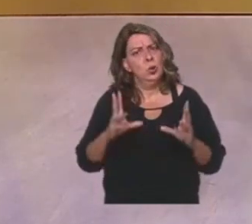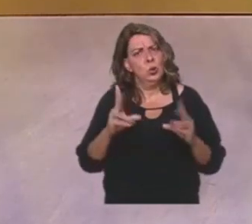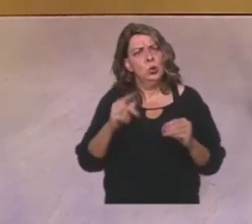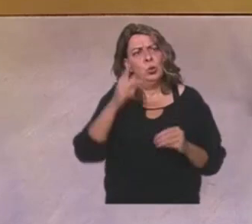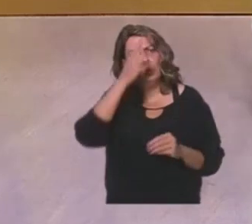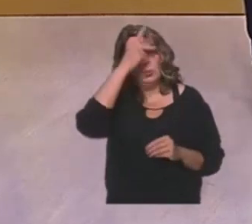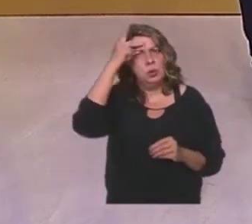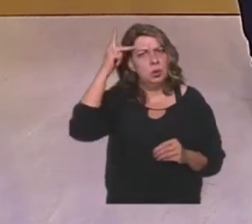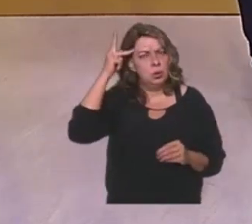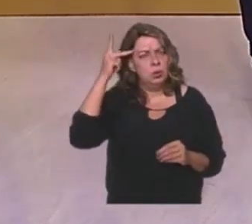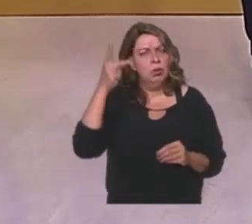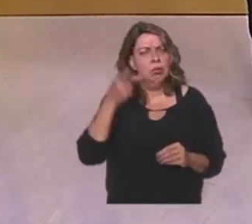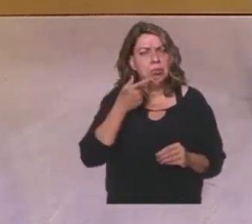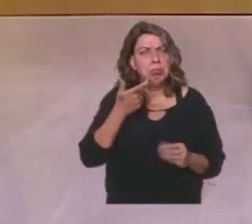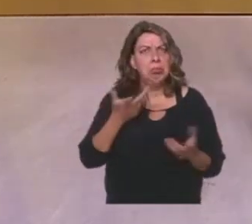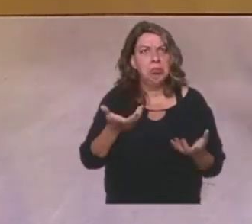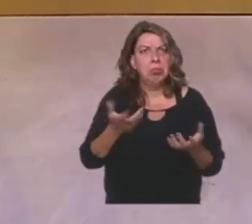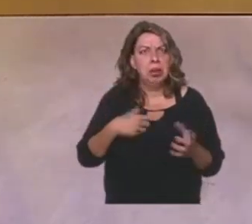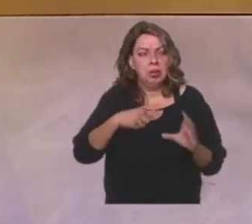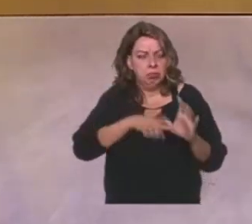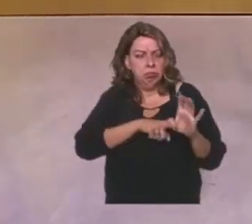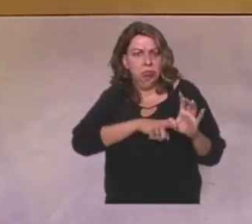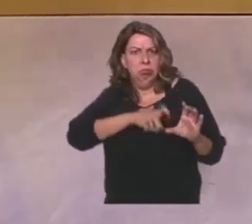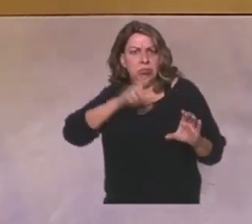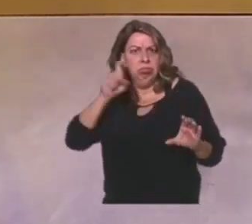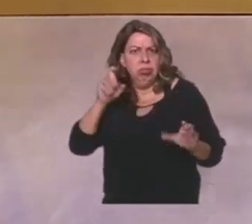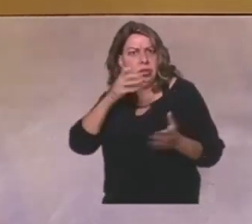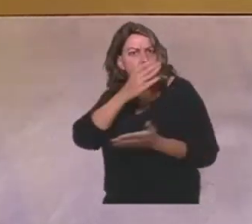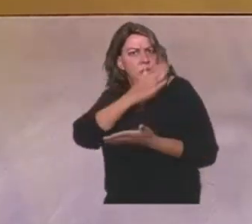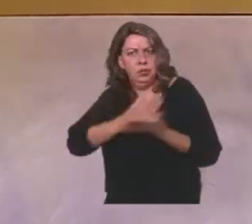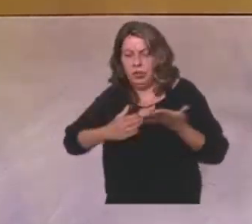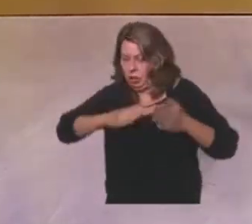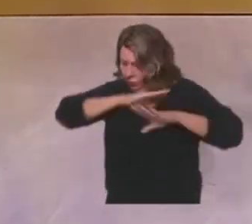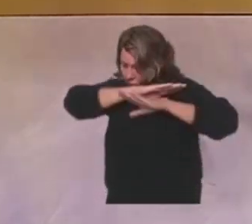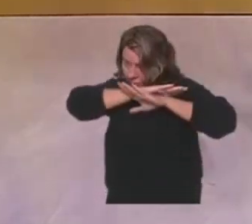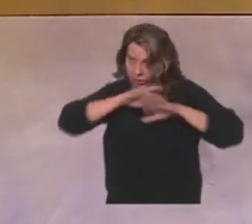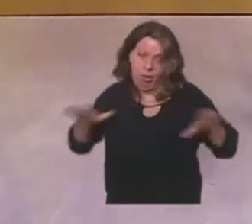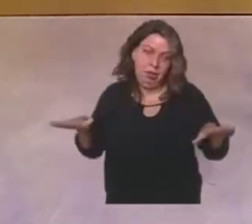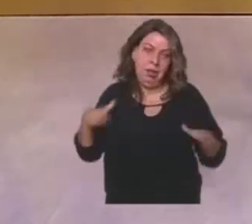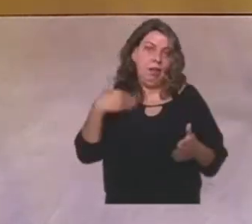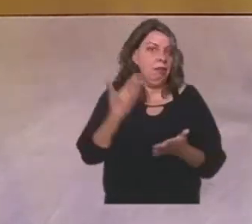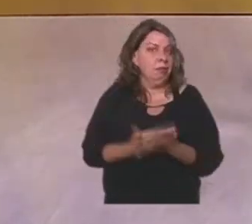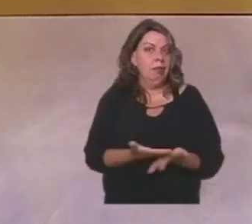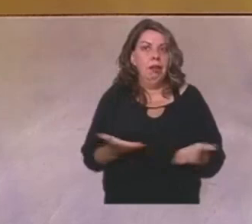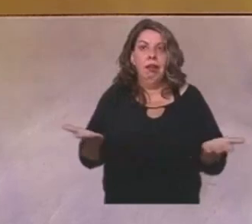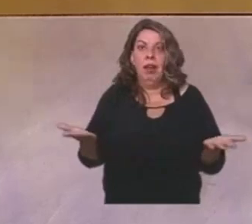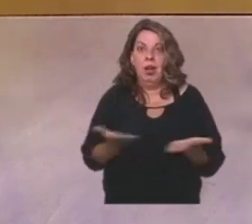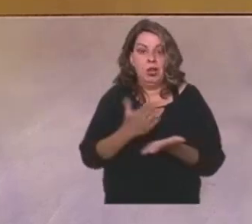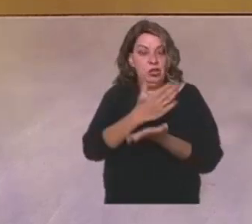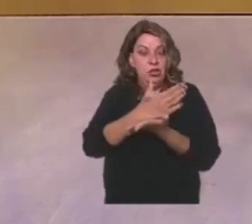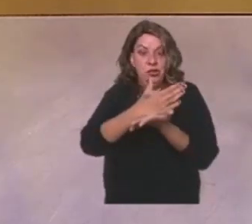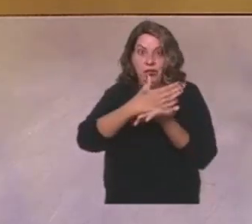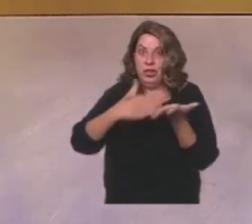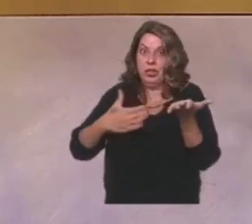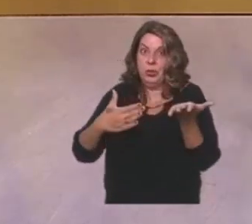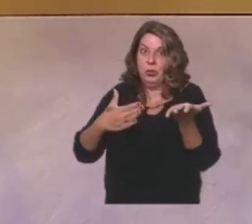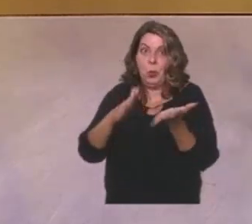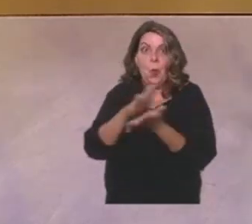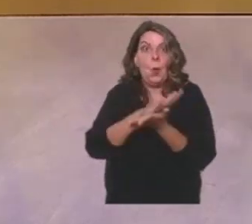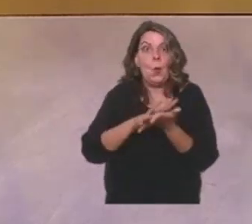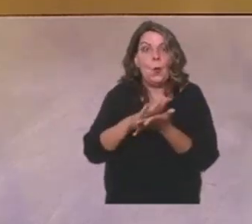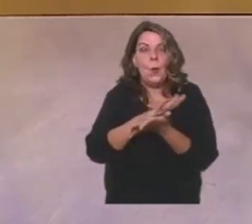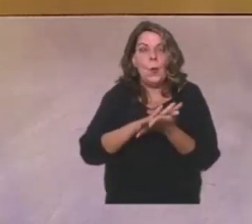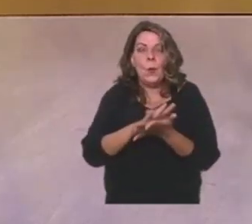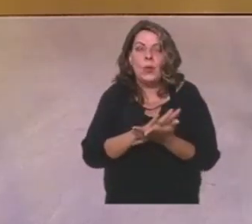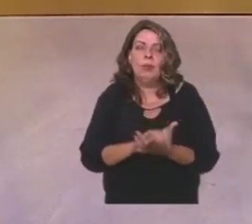querendo ser independente, tá isso mesmo, gente. Ninguém quis dividir nada. Nada, aí. Nada, até agora, ninguém quis dividir, ó. Mas deixa eu falar